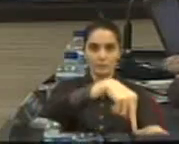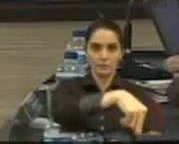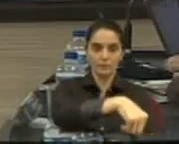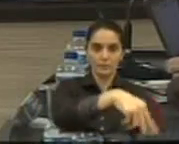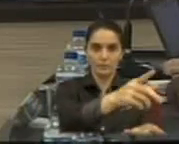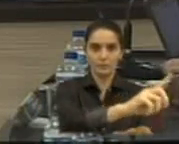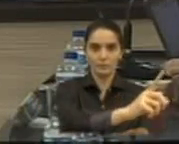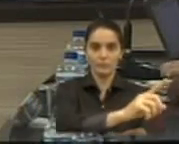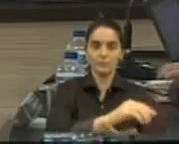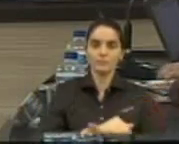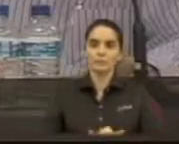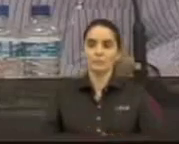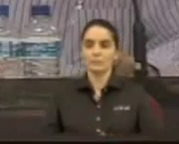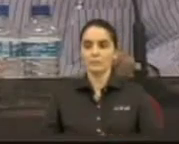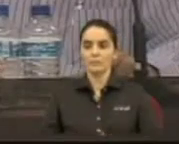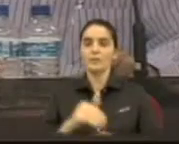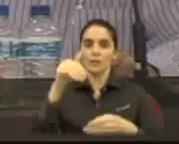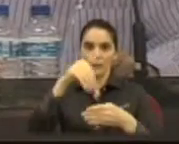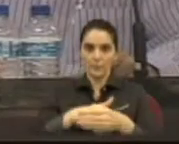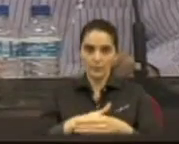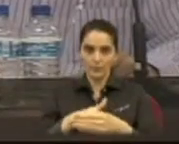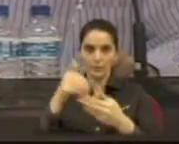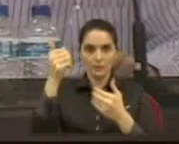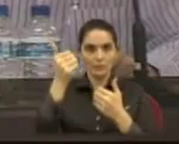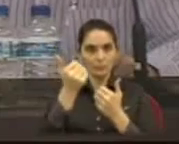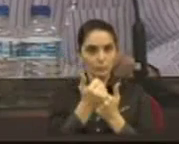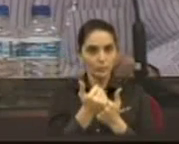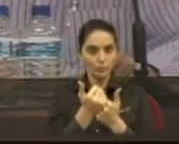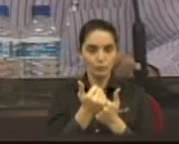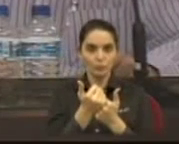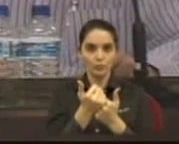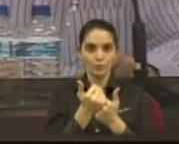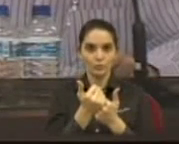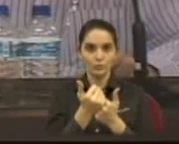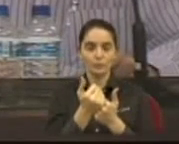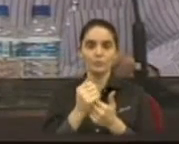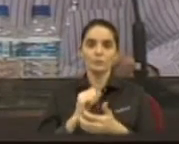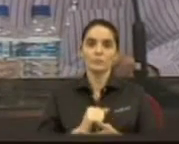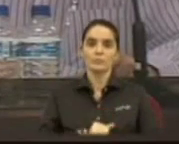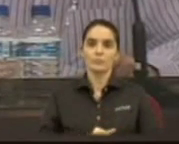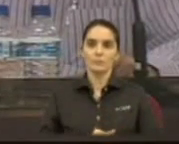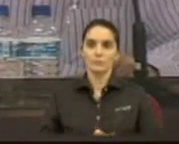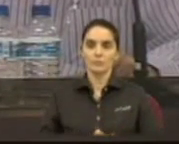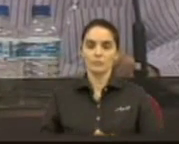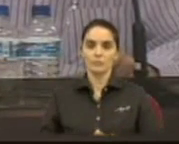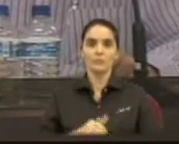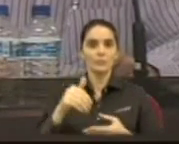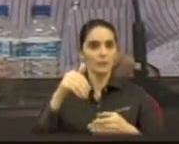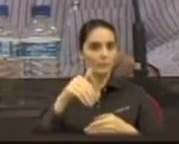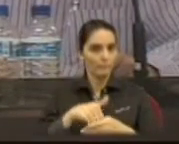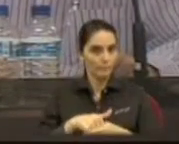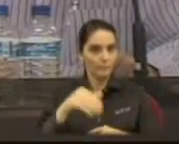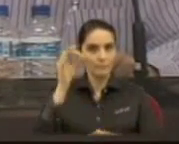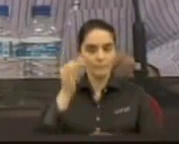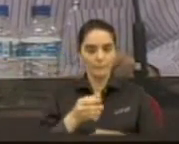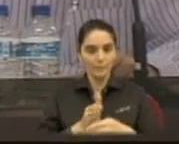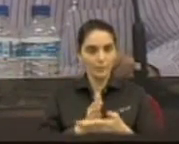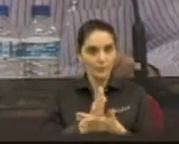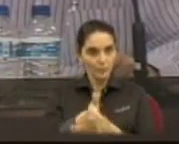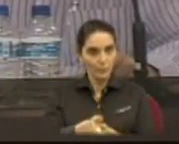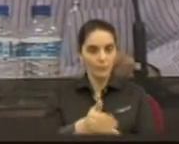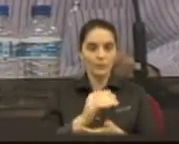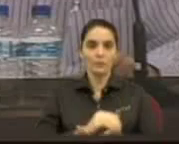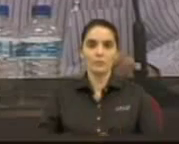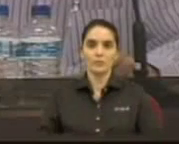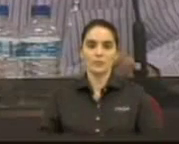aprovam, os de pé rejeitam. Está aprovado, então, o substitutivo. Uma vez aprovado o substitutivo,